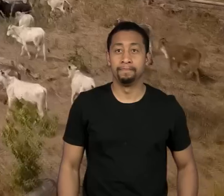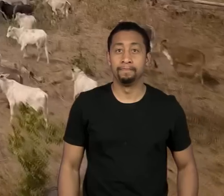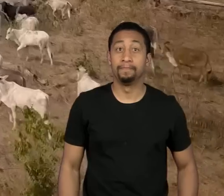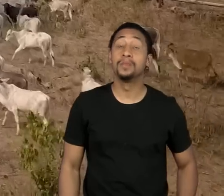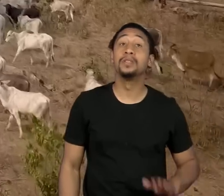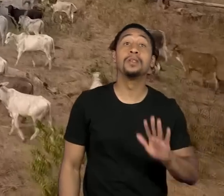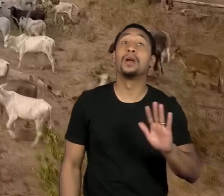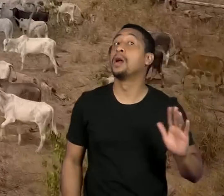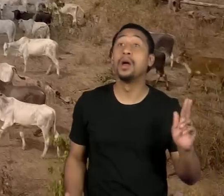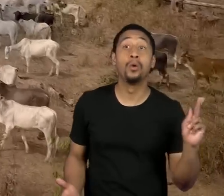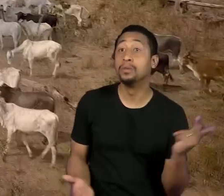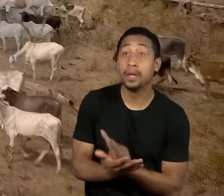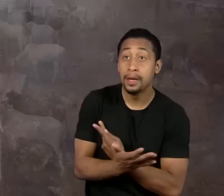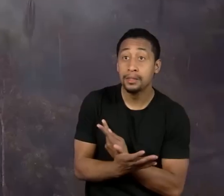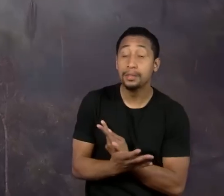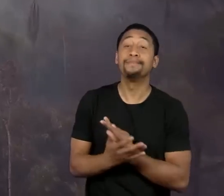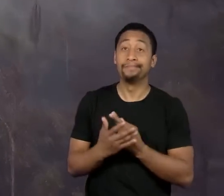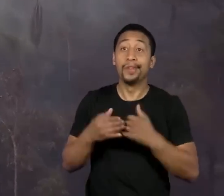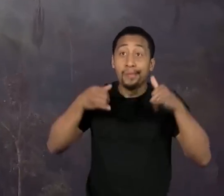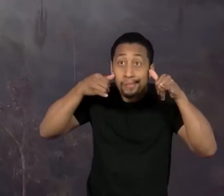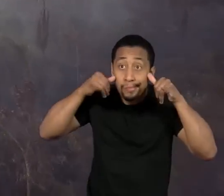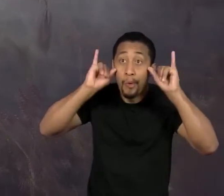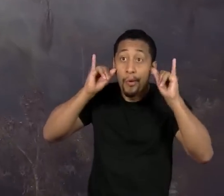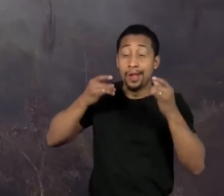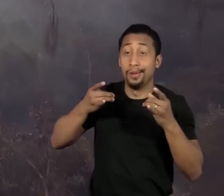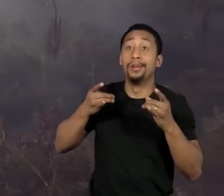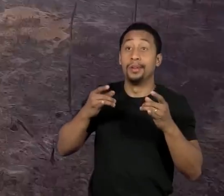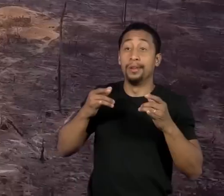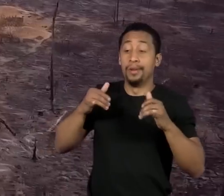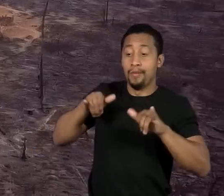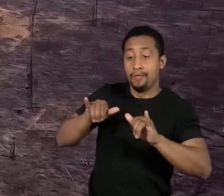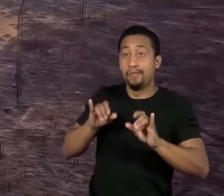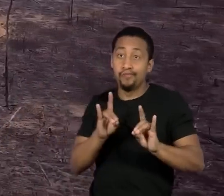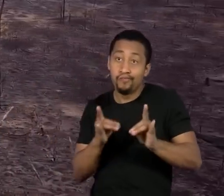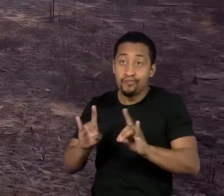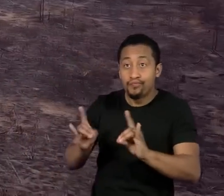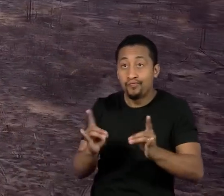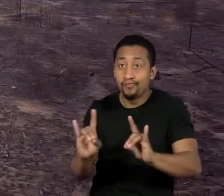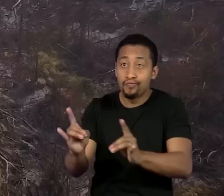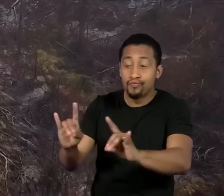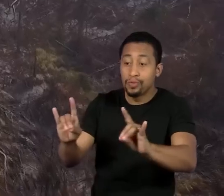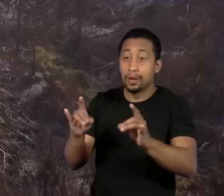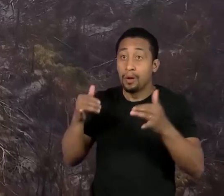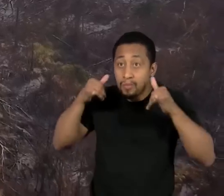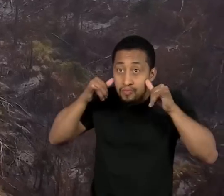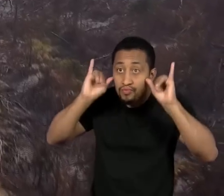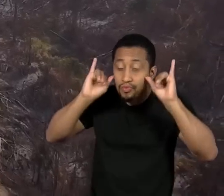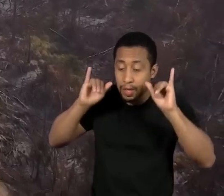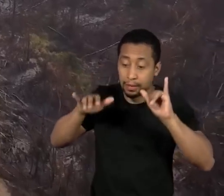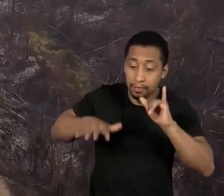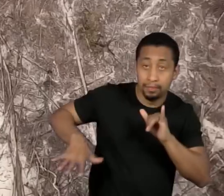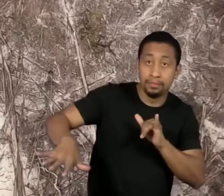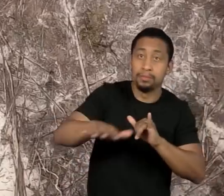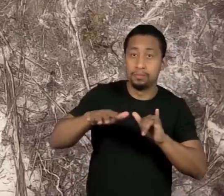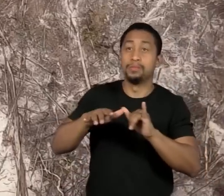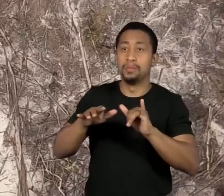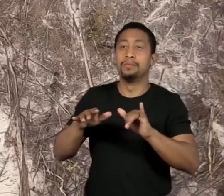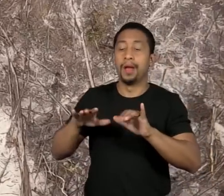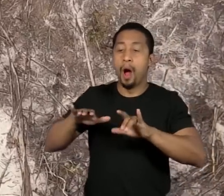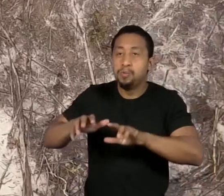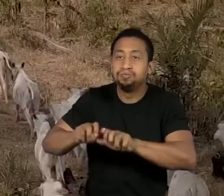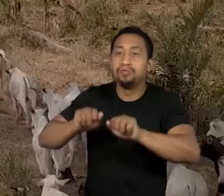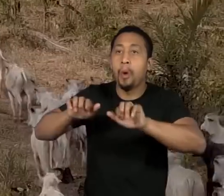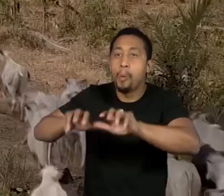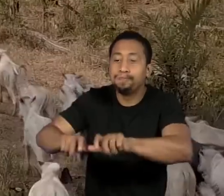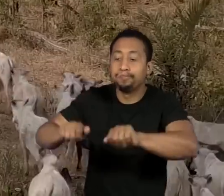Aí vem a pastagem. Depois que devastou tudo mesmo, que depois de virar pastagem, aí passa a plantar